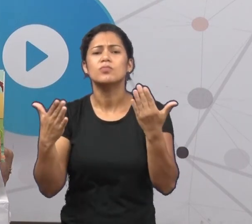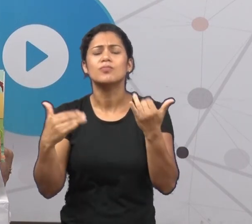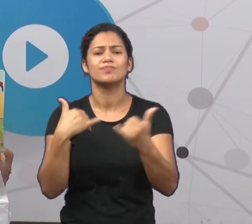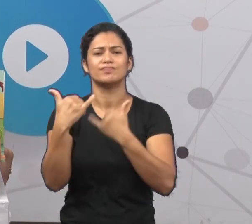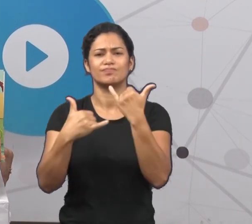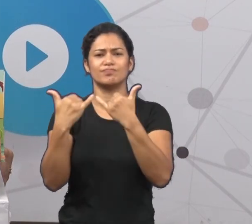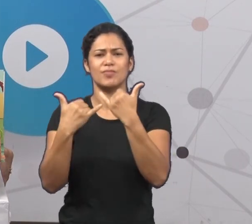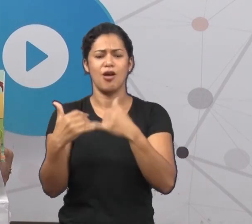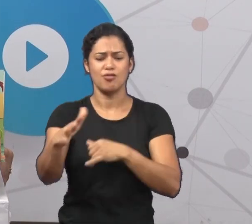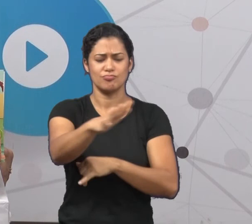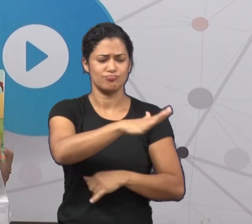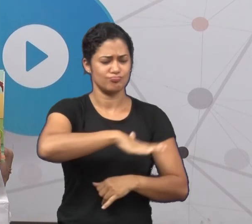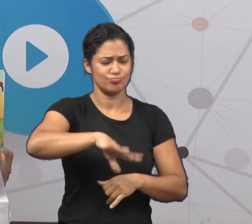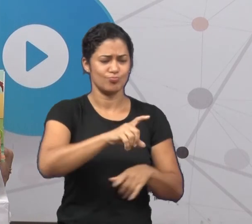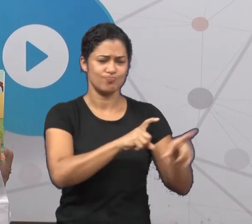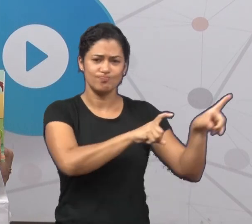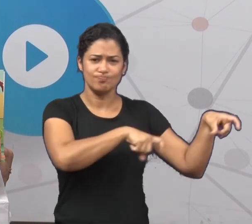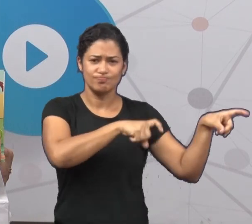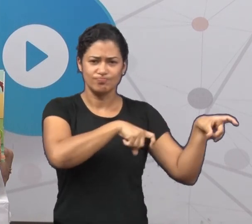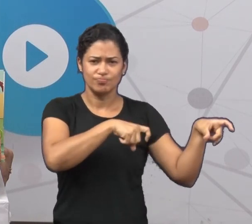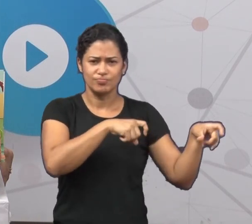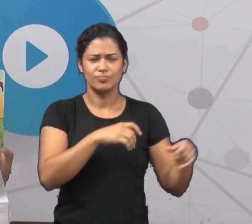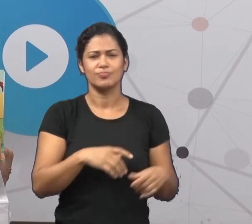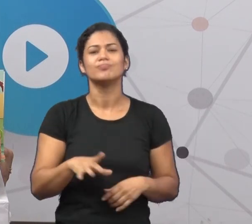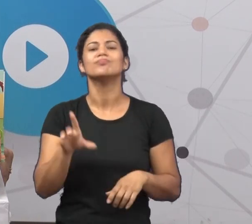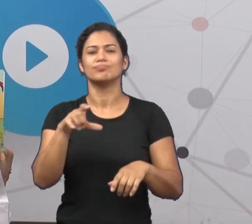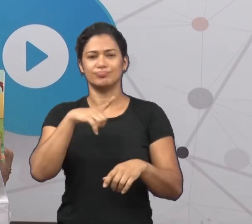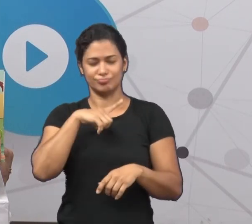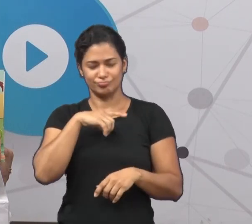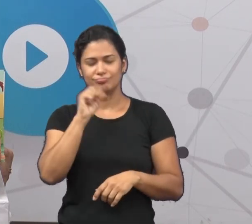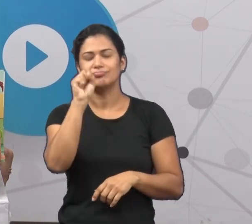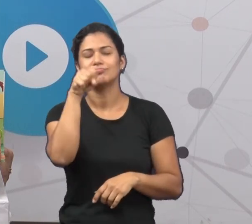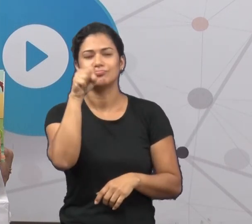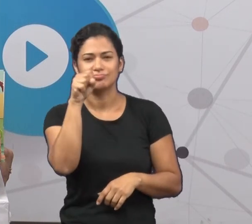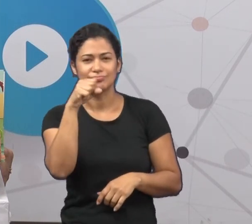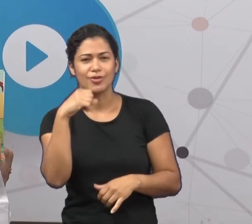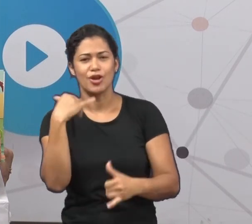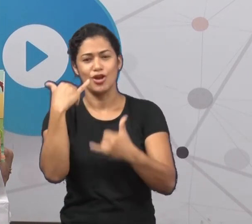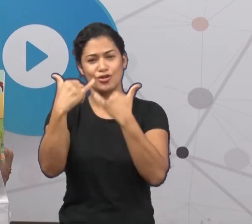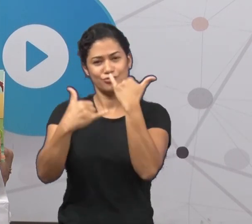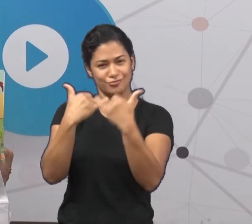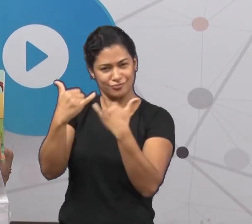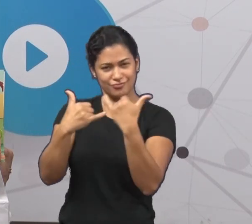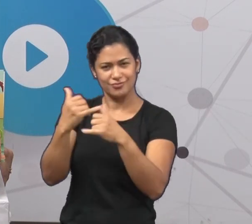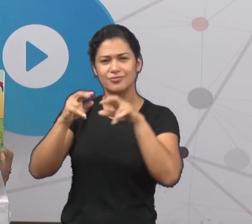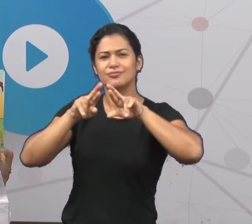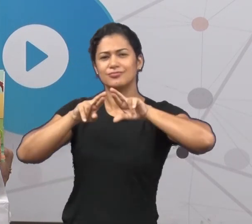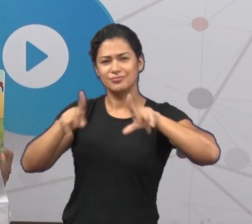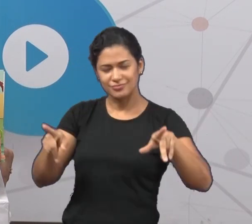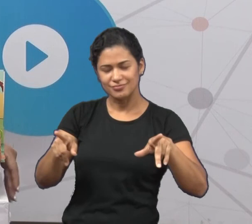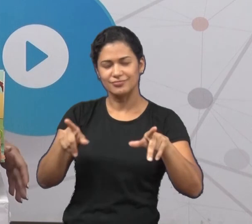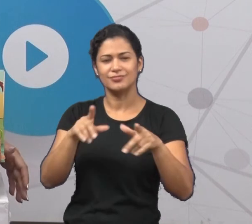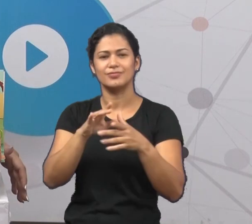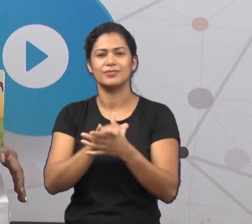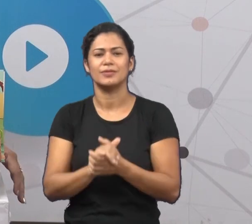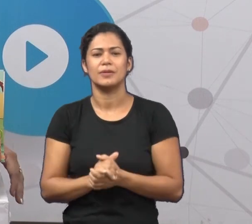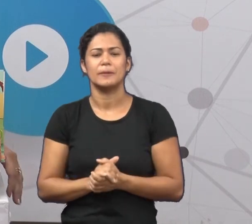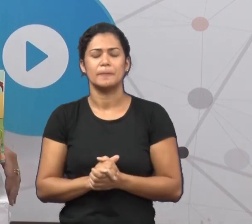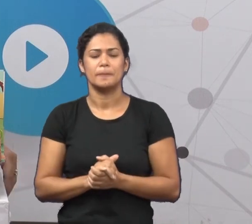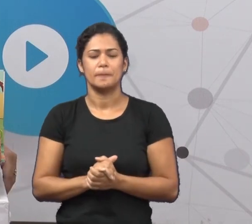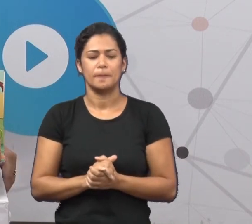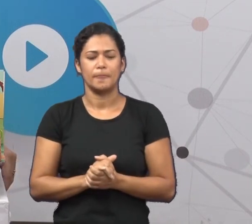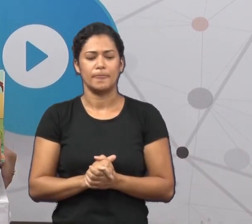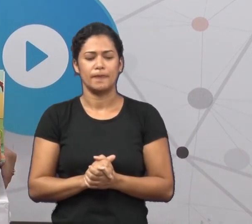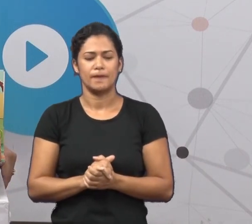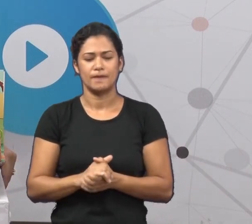rural? Lá na zona rural tem muita diversão. É diferente da zona urbana, mas tem. Na